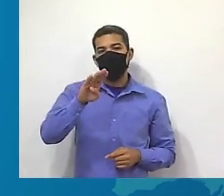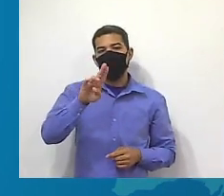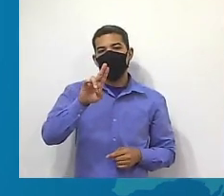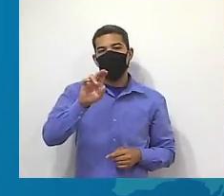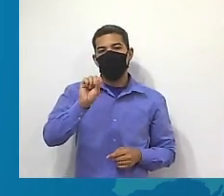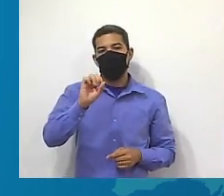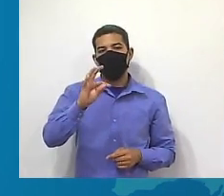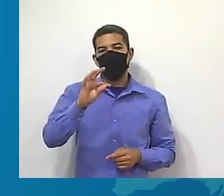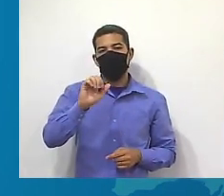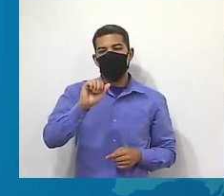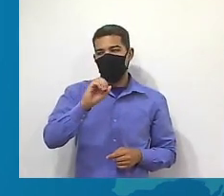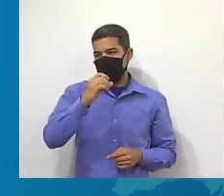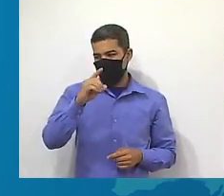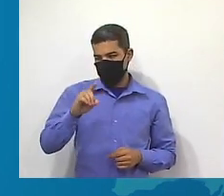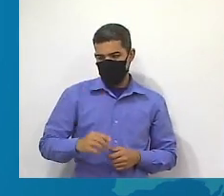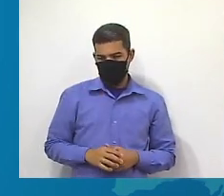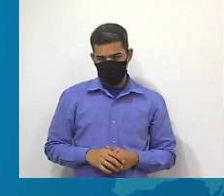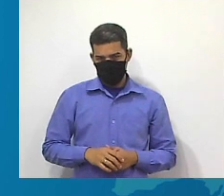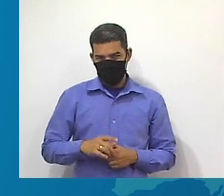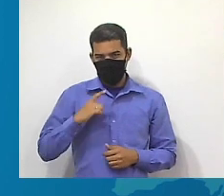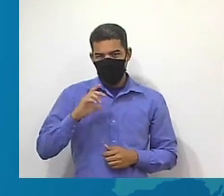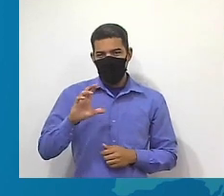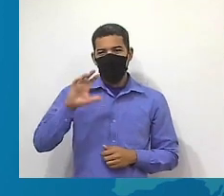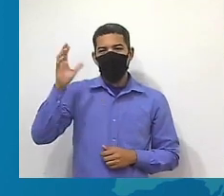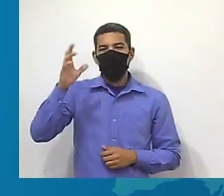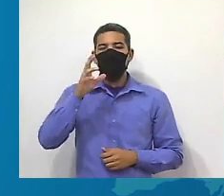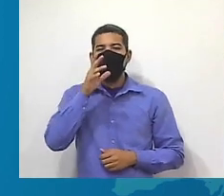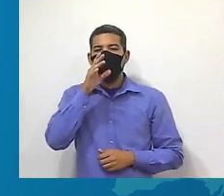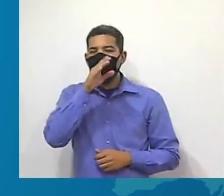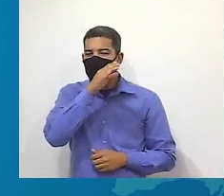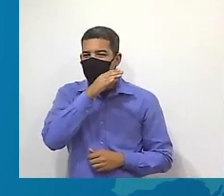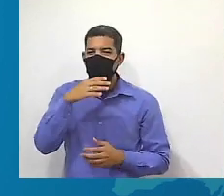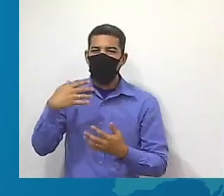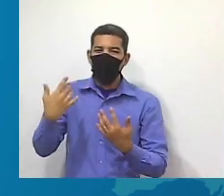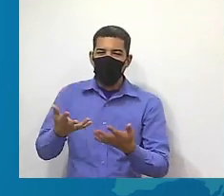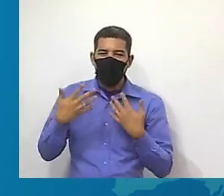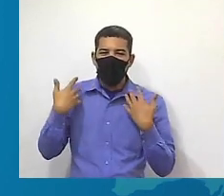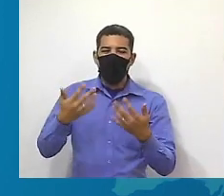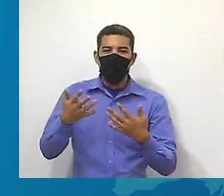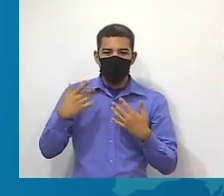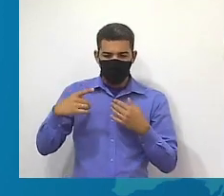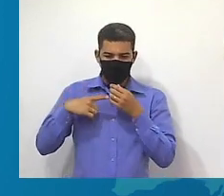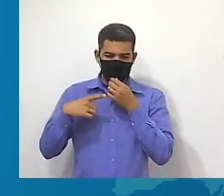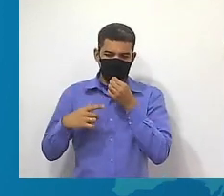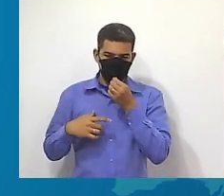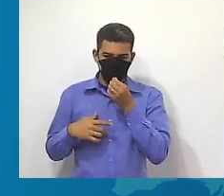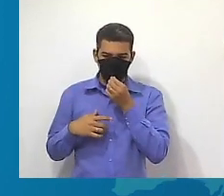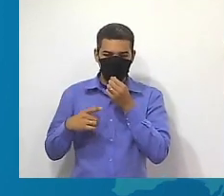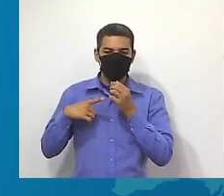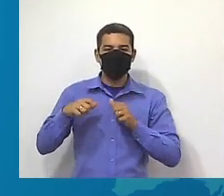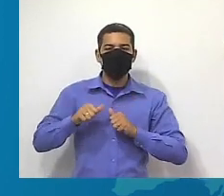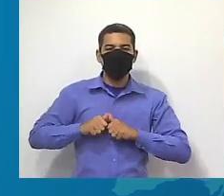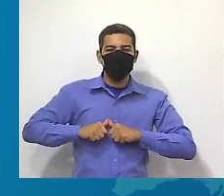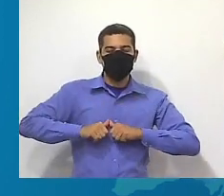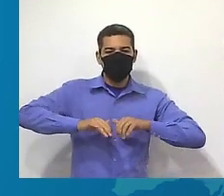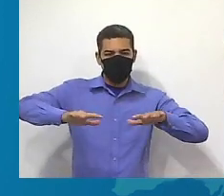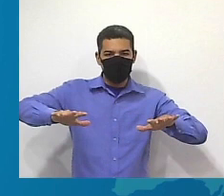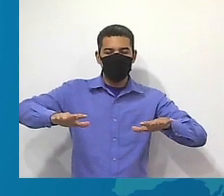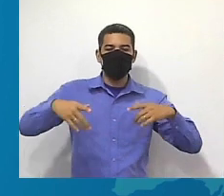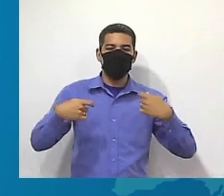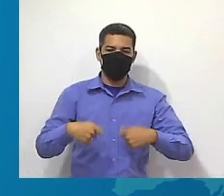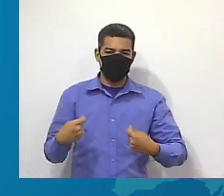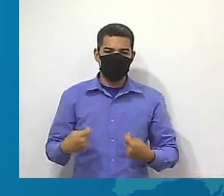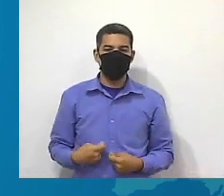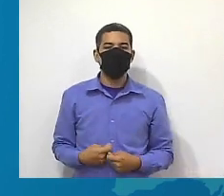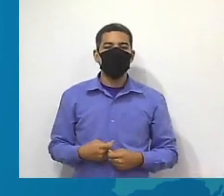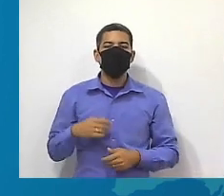reação libera muito calor, a tendência é que os gases produzidos no interior do cilindro se expandam. Nesse